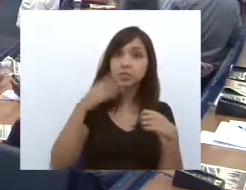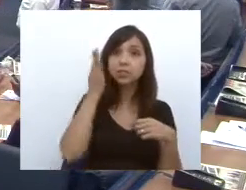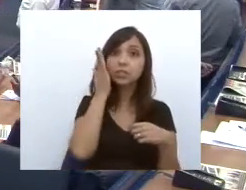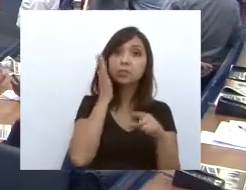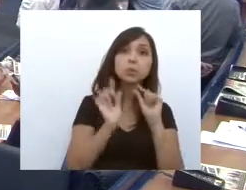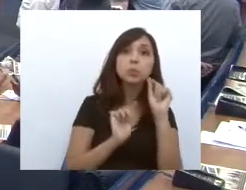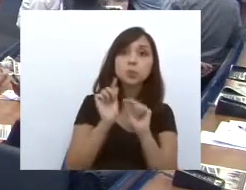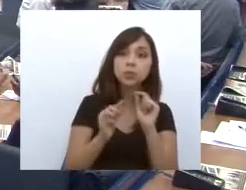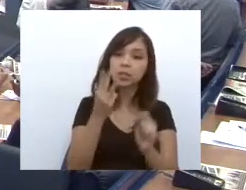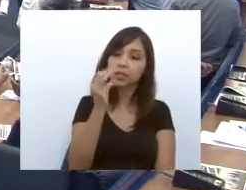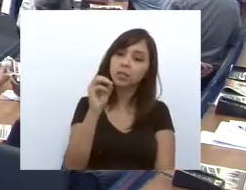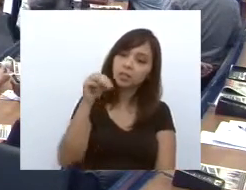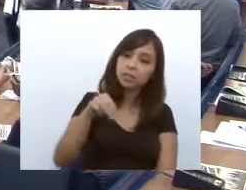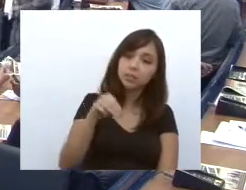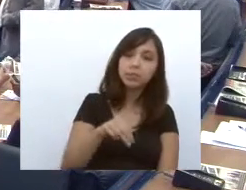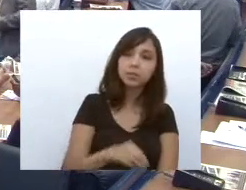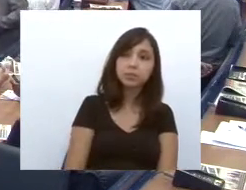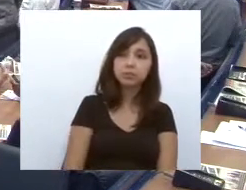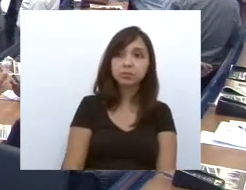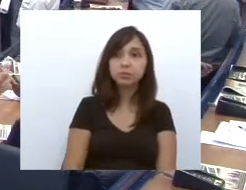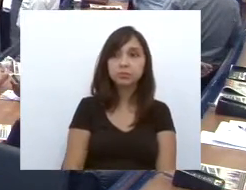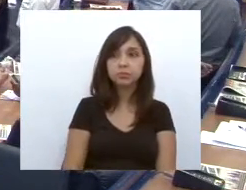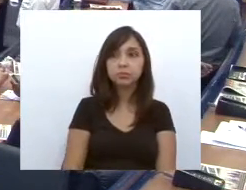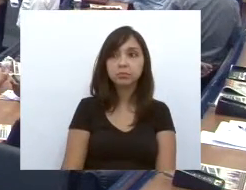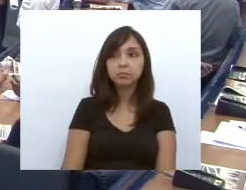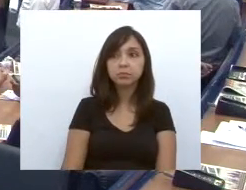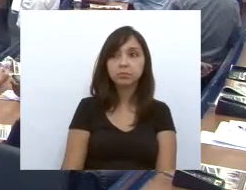acontecendo. 30 minutos para receber a PESP.